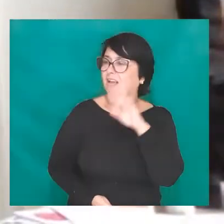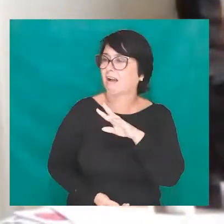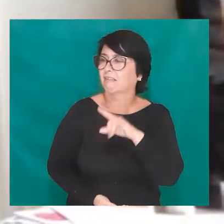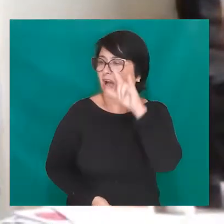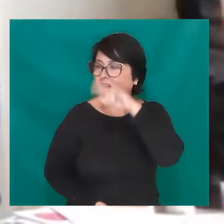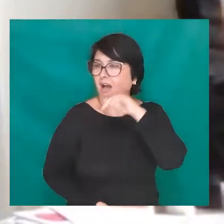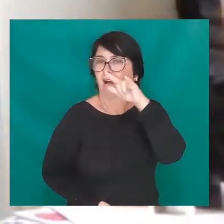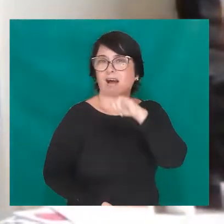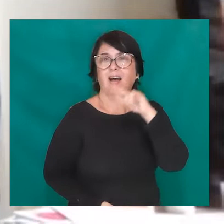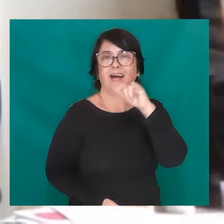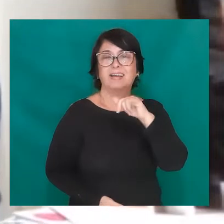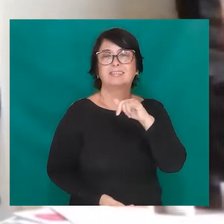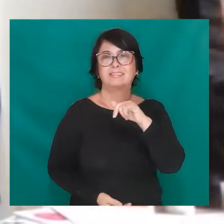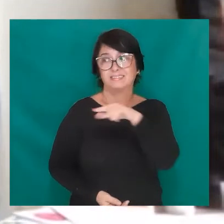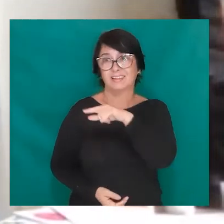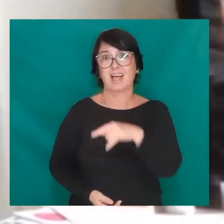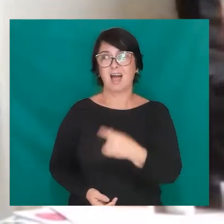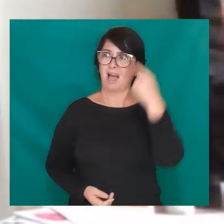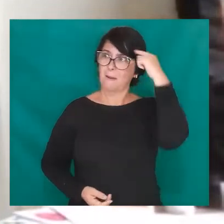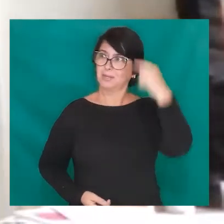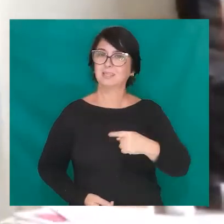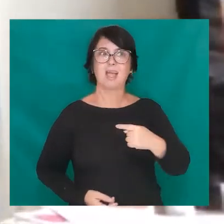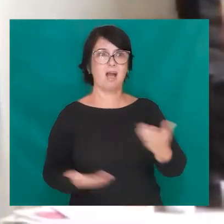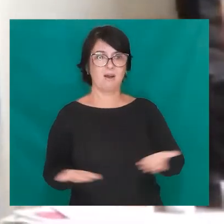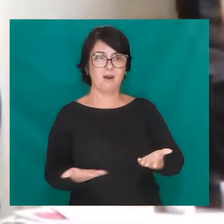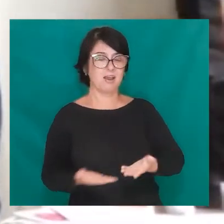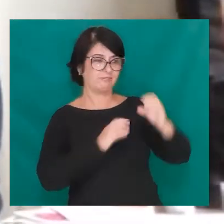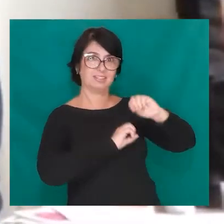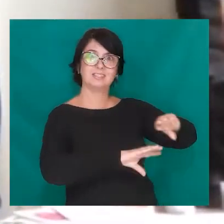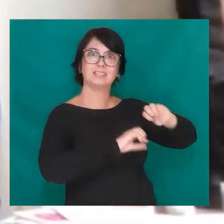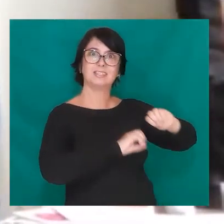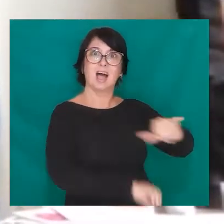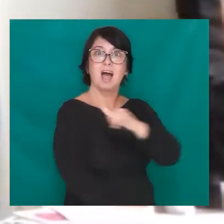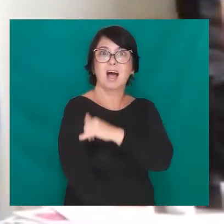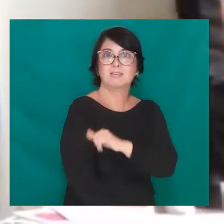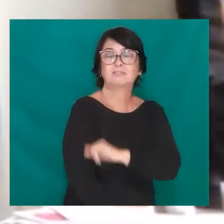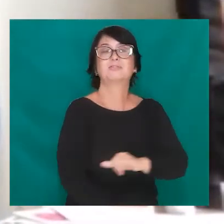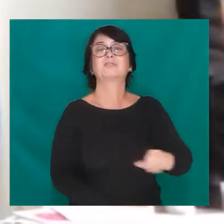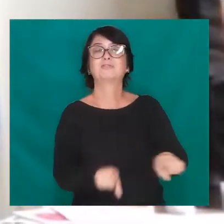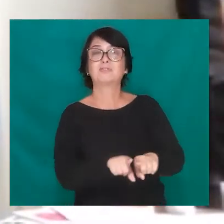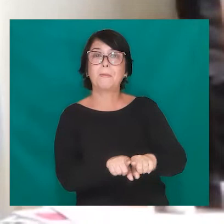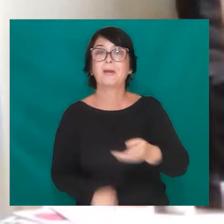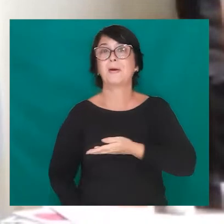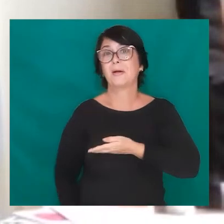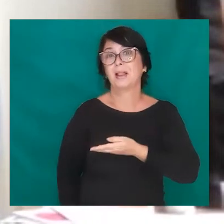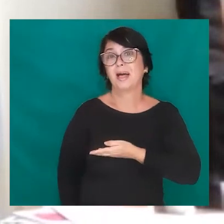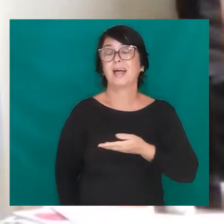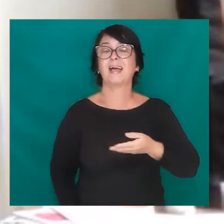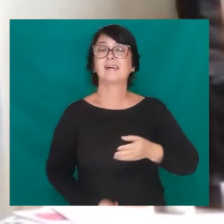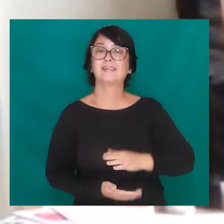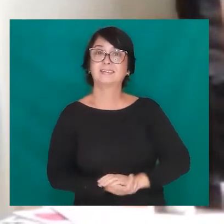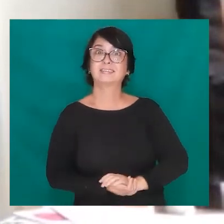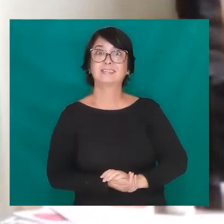eu comecei a dar aulas particulares em casa. Eu dava aulas até para colegas músicos também. E comecei a criar um próprio método, assim,